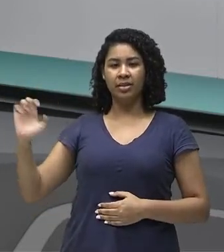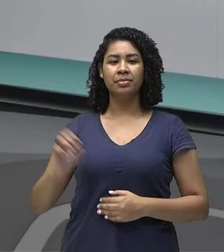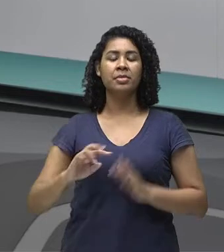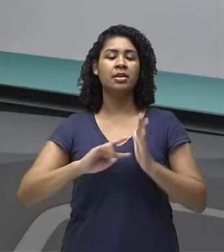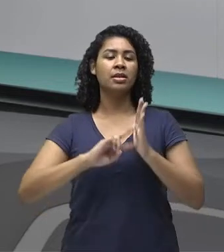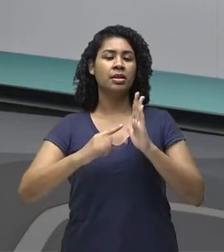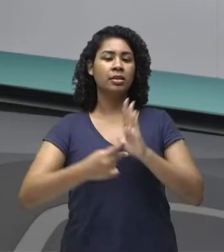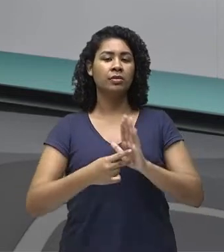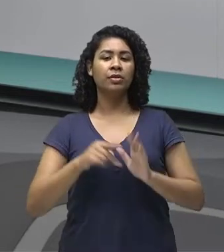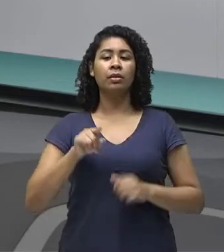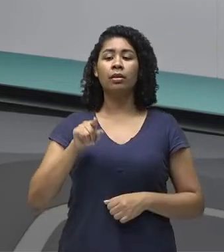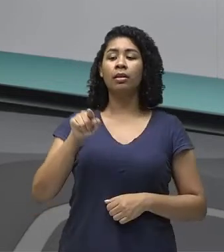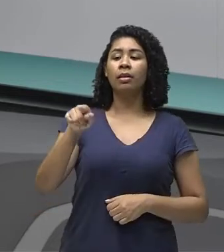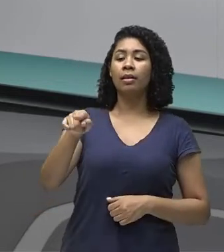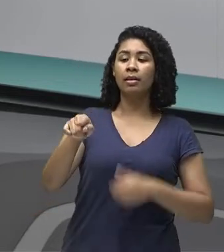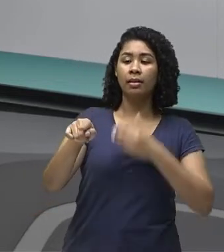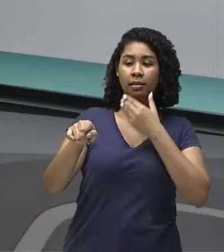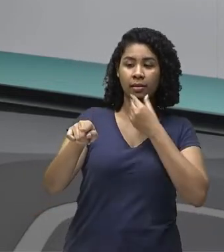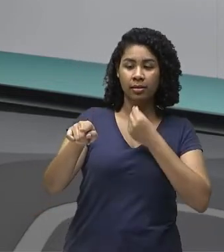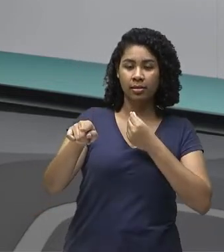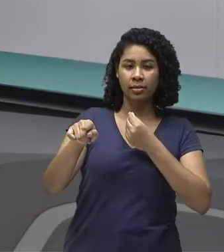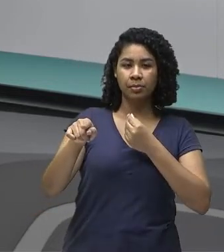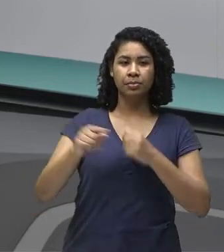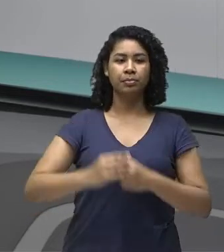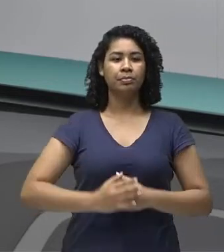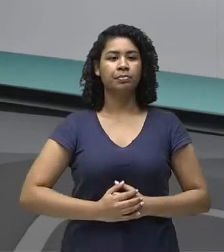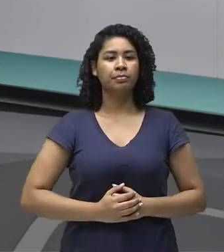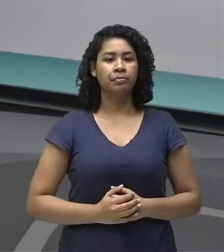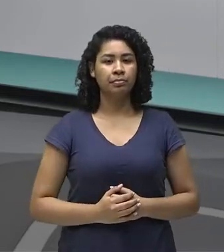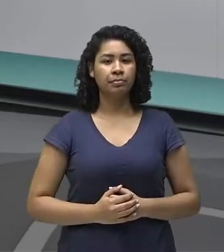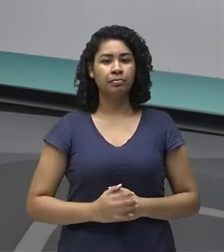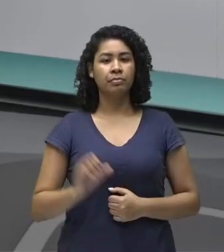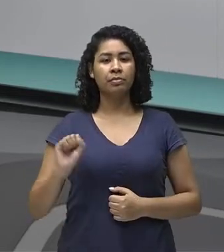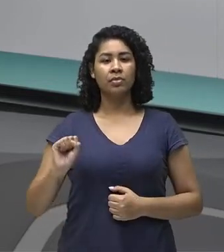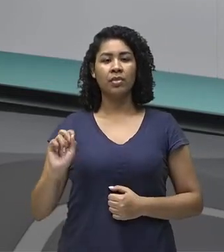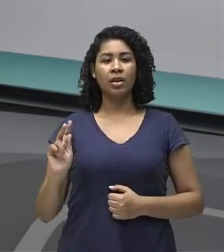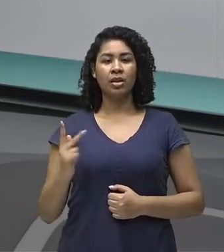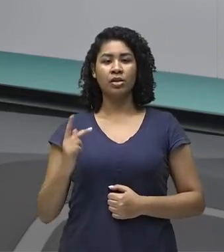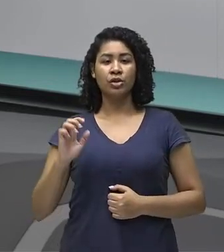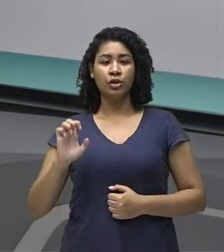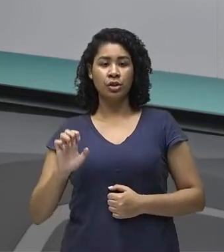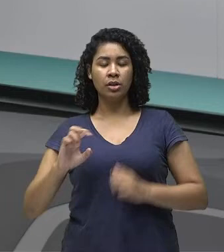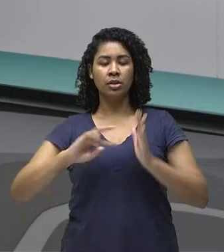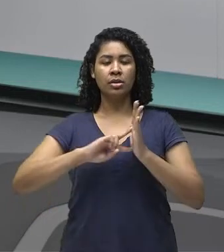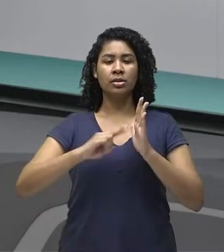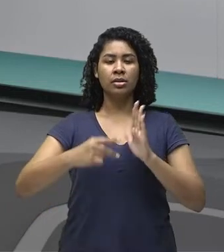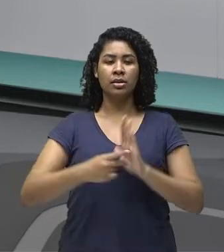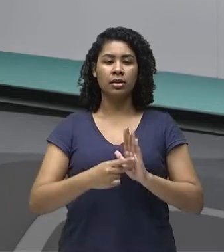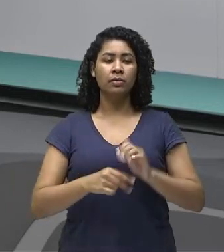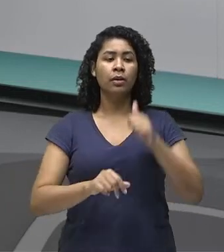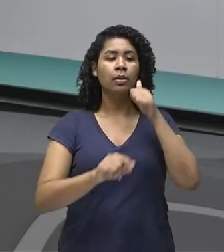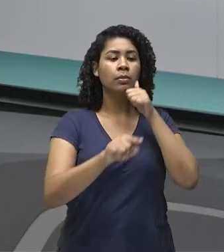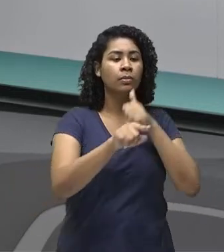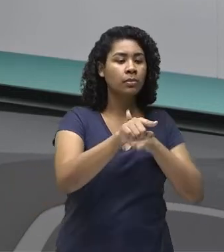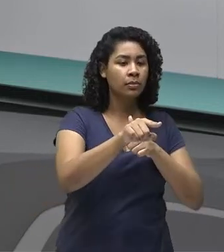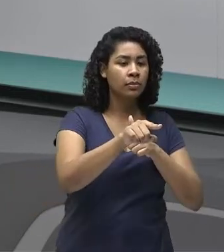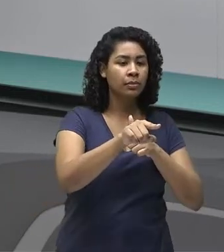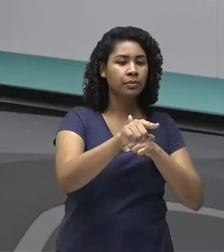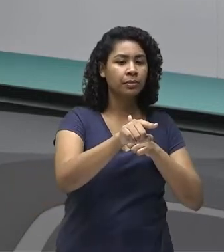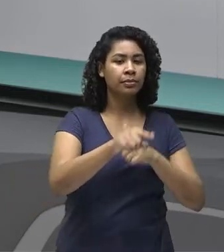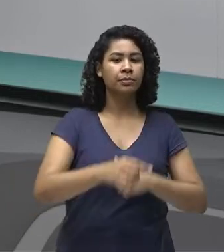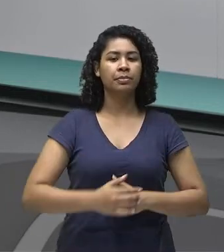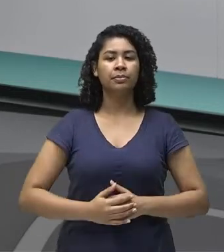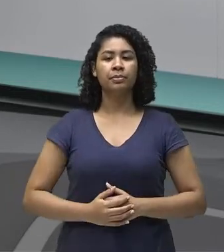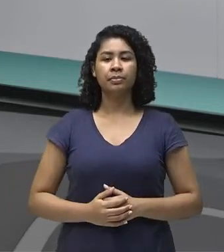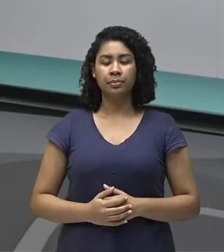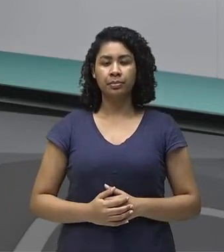ele. Vamos então para o próximo, the next one, she, que significa ela. Ok,